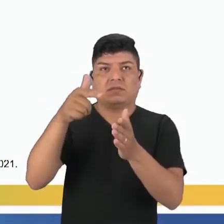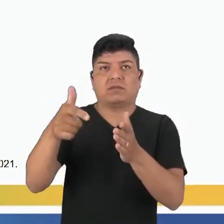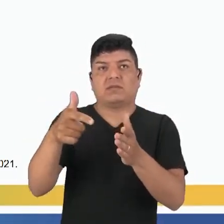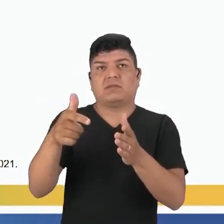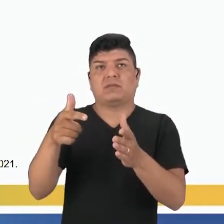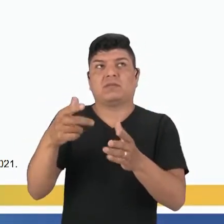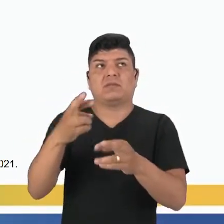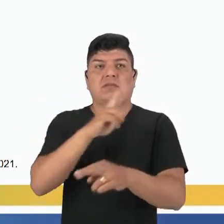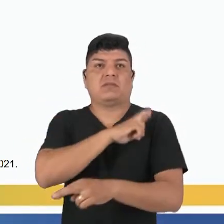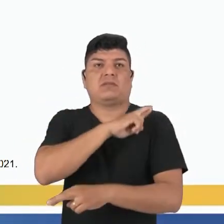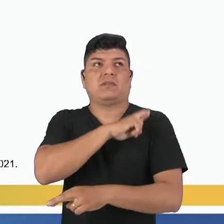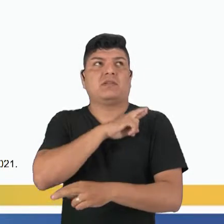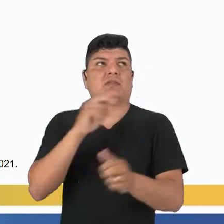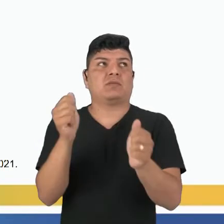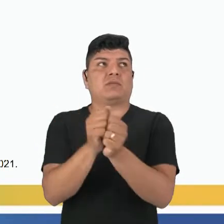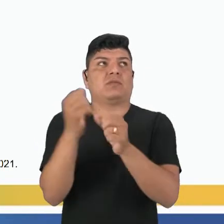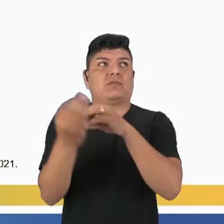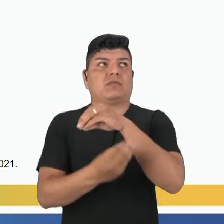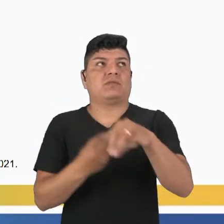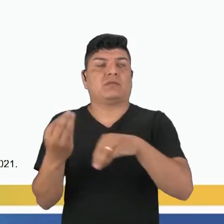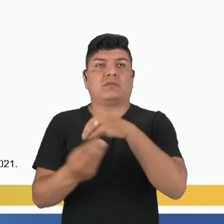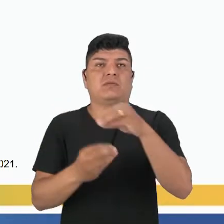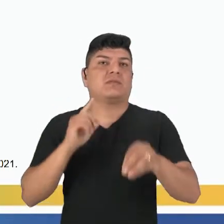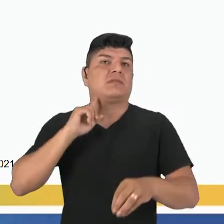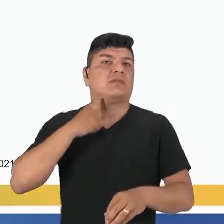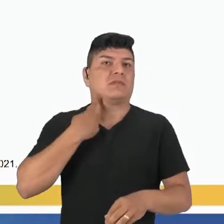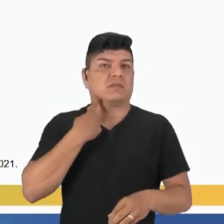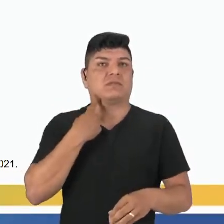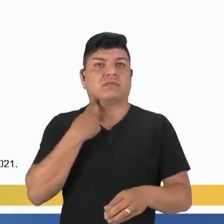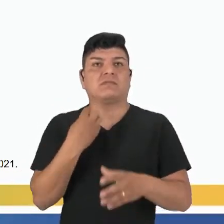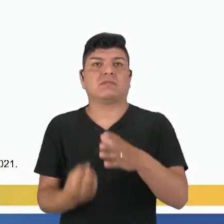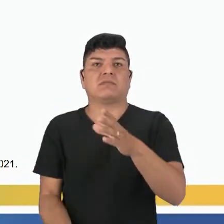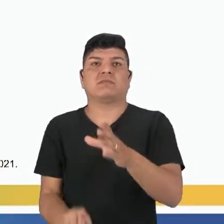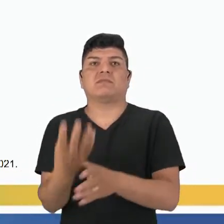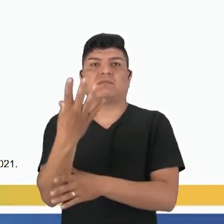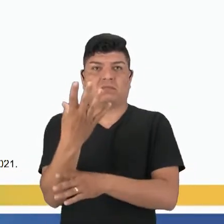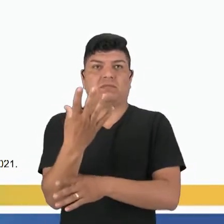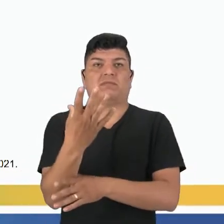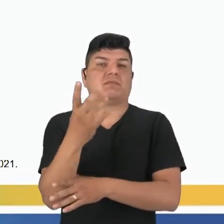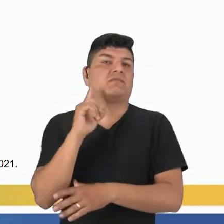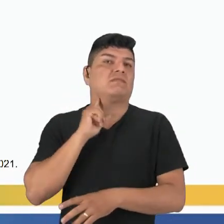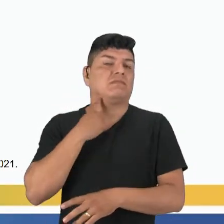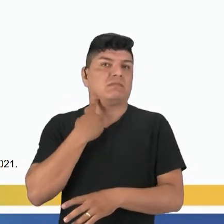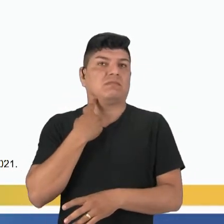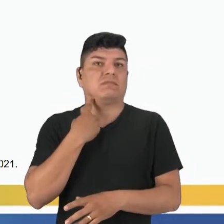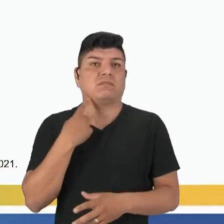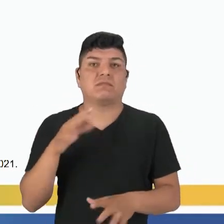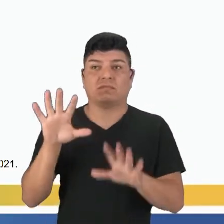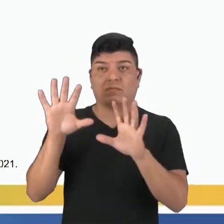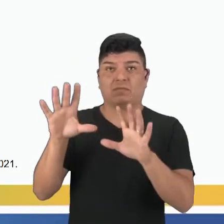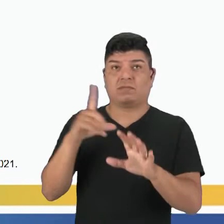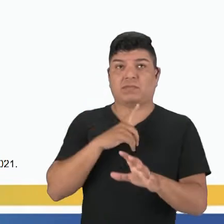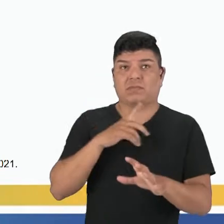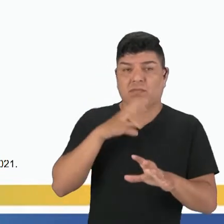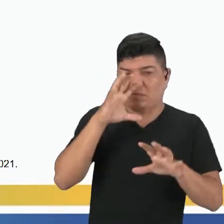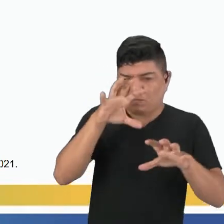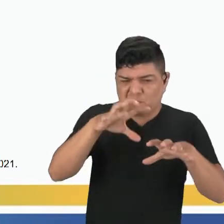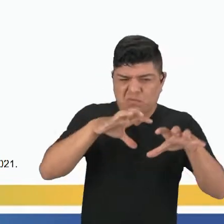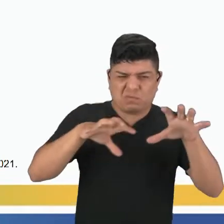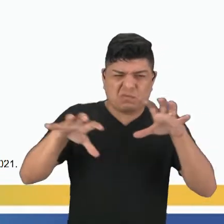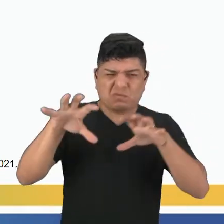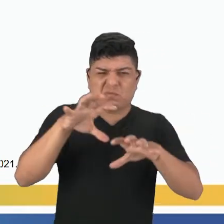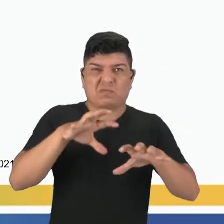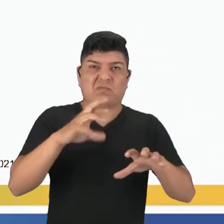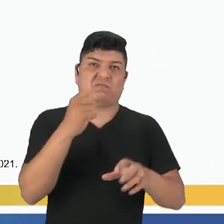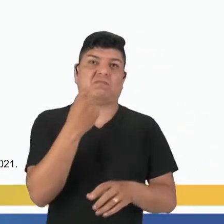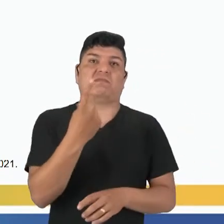floculante é responsável então por juntar a sujeira, para formar um grande flocão de sujeira. Aqui na floculação tem essa espuma meio esquisita, mas